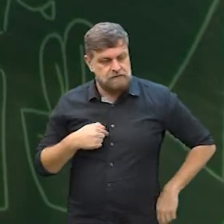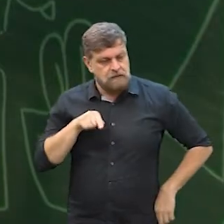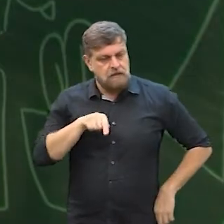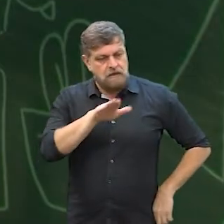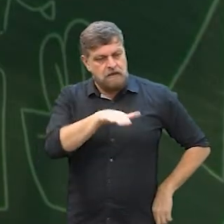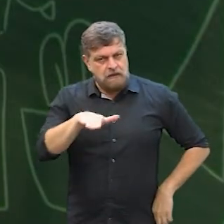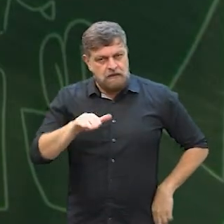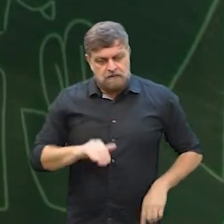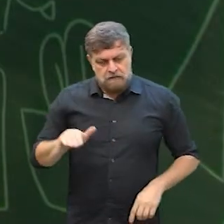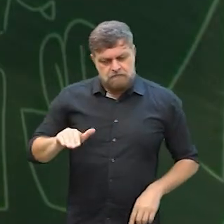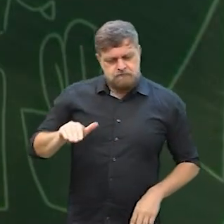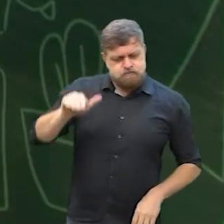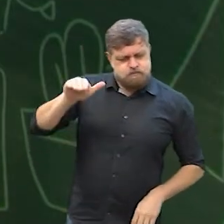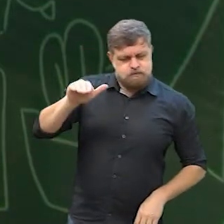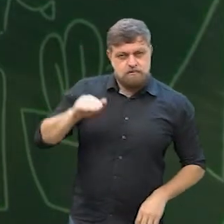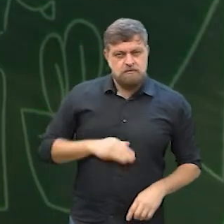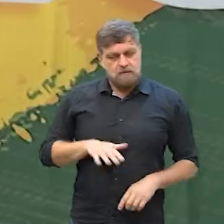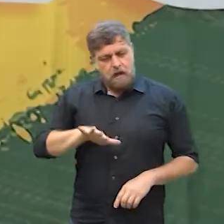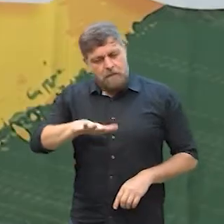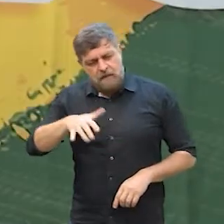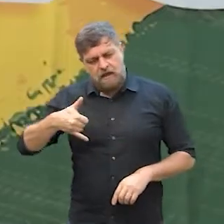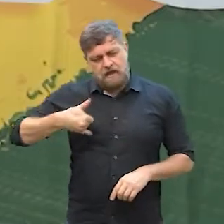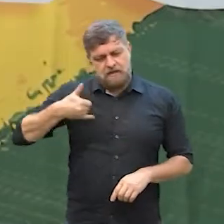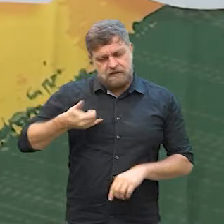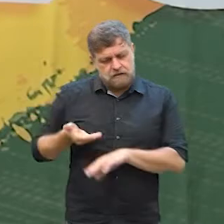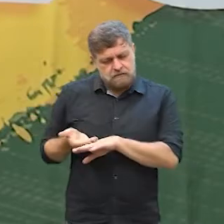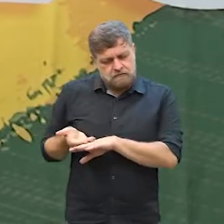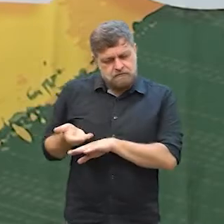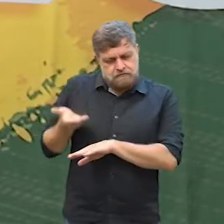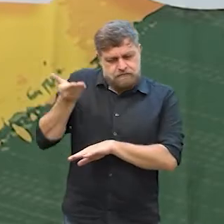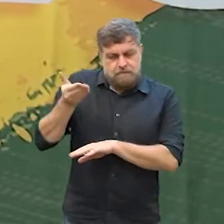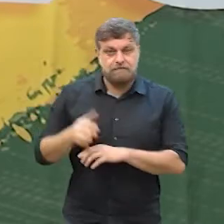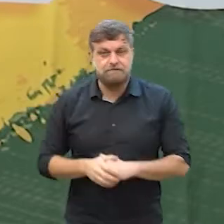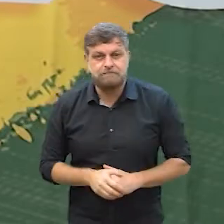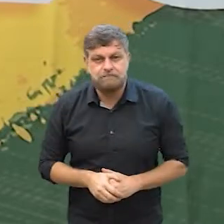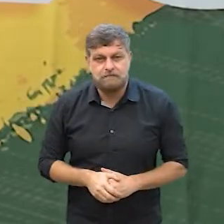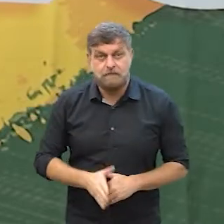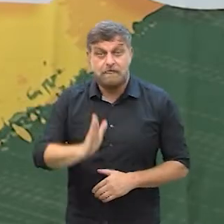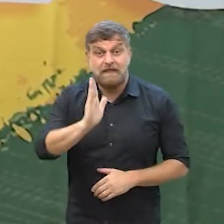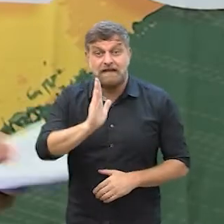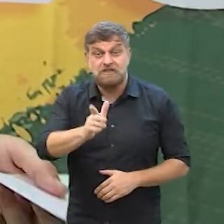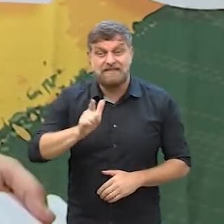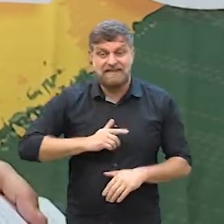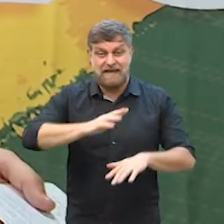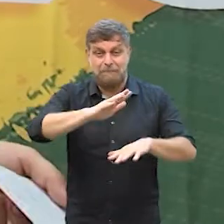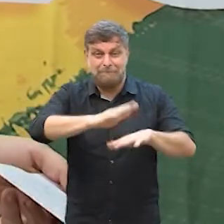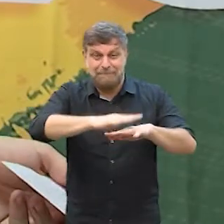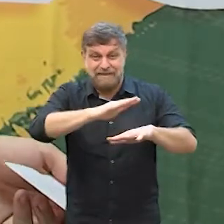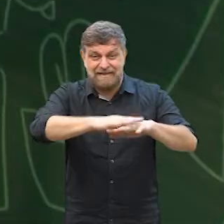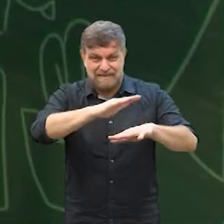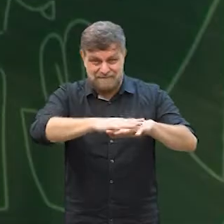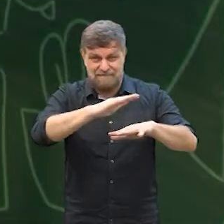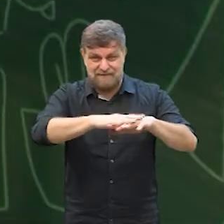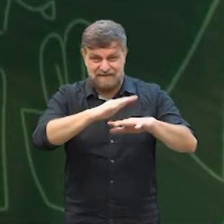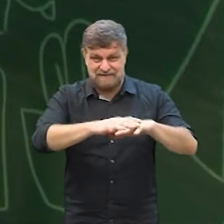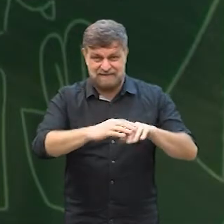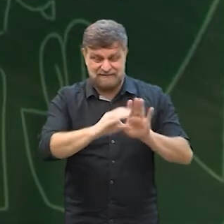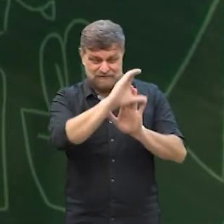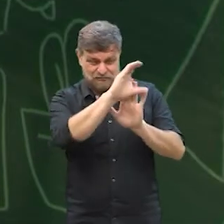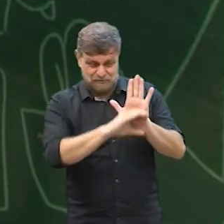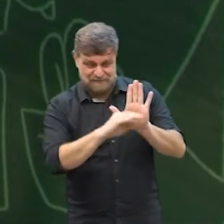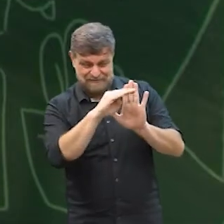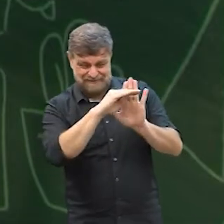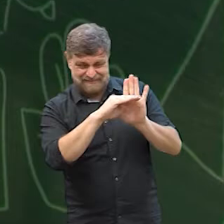crianças um pouquinho mais velhas, né, com idade um pouquinho mais avançada e tudo mais, que já tem matemática no currículo,